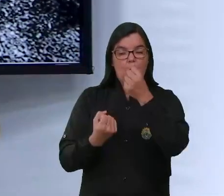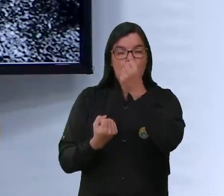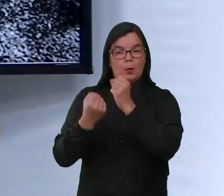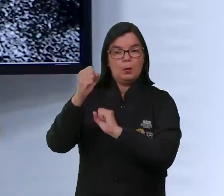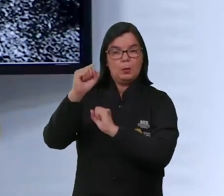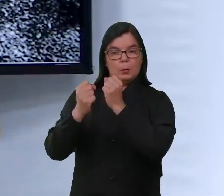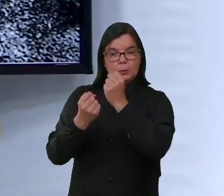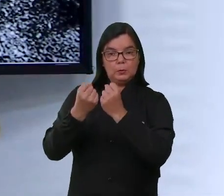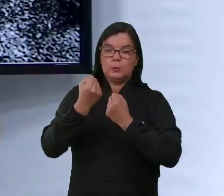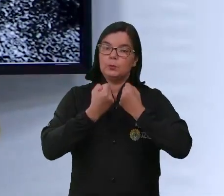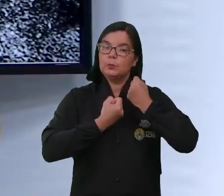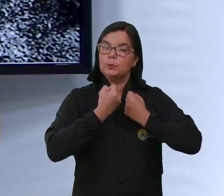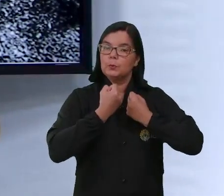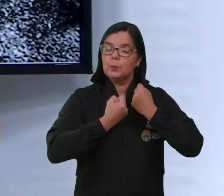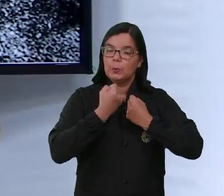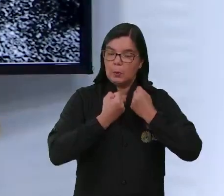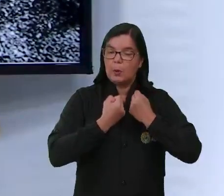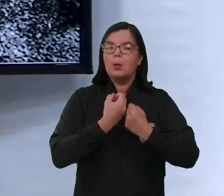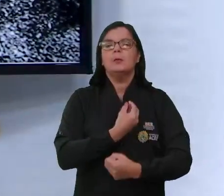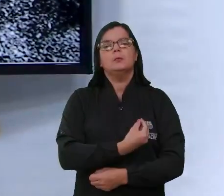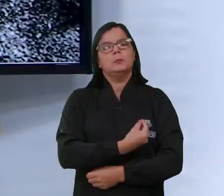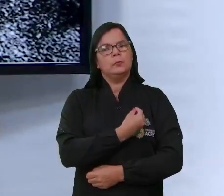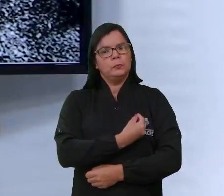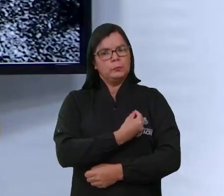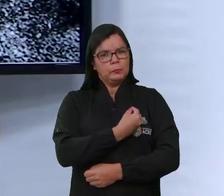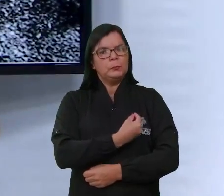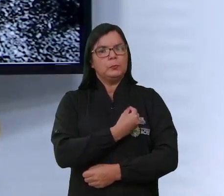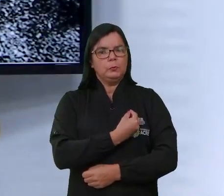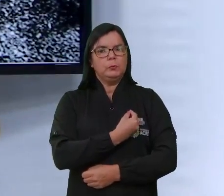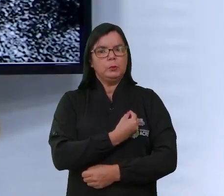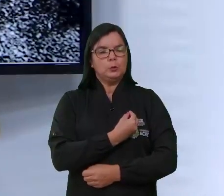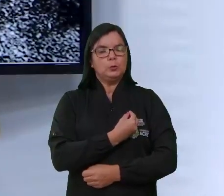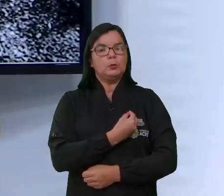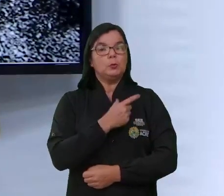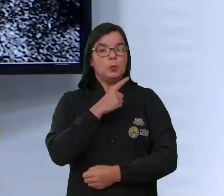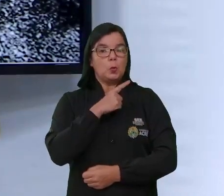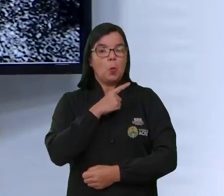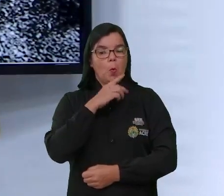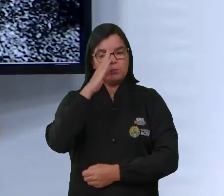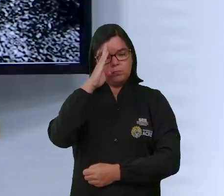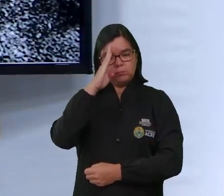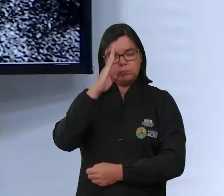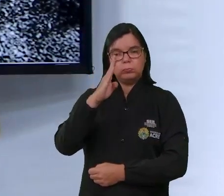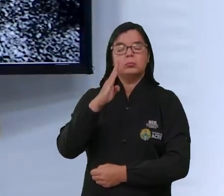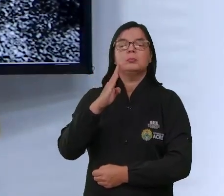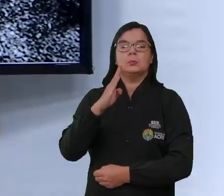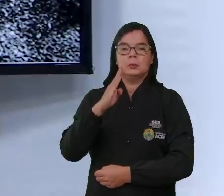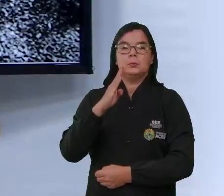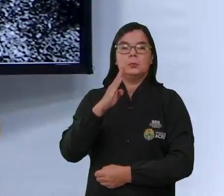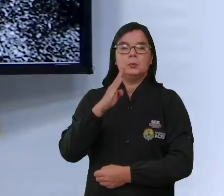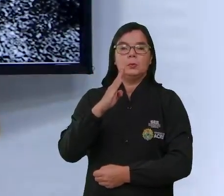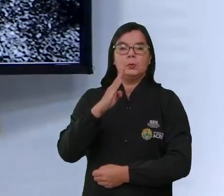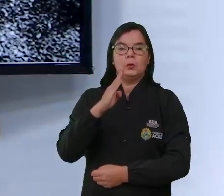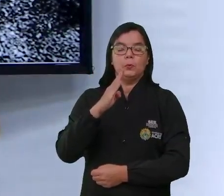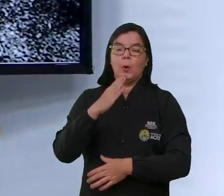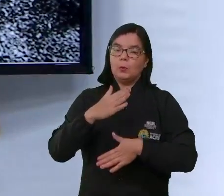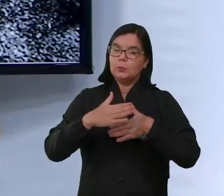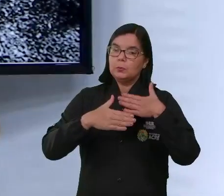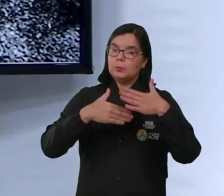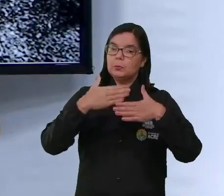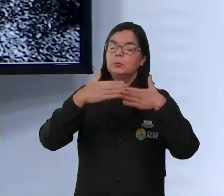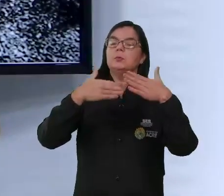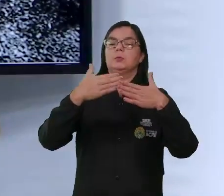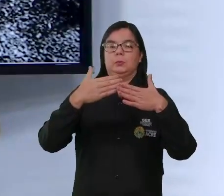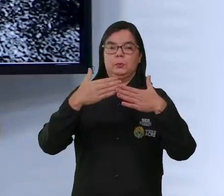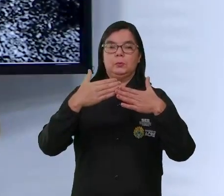indústria automobilística, ela vivia o seu boom, né, principalmente com o desenvolvimento